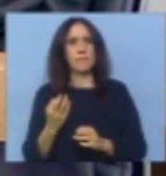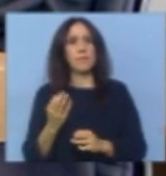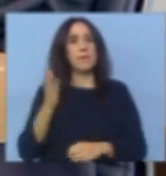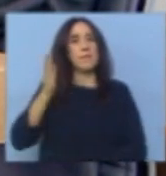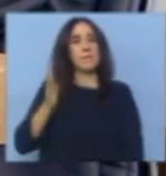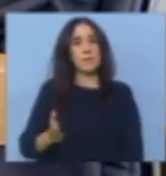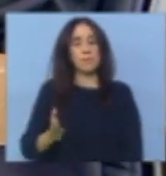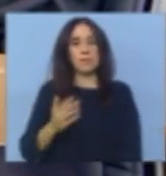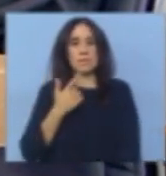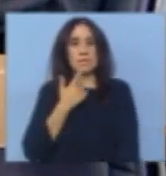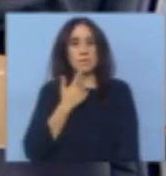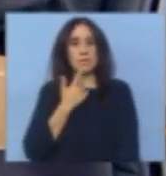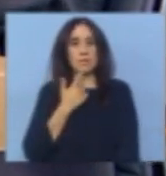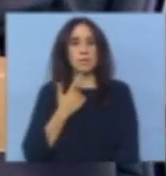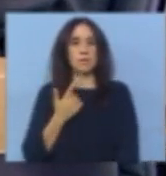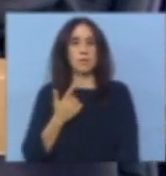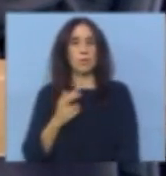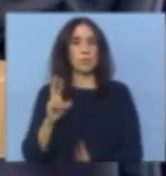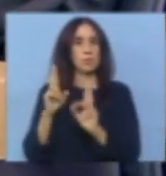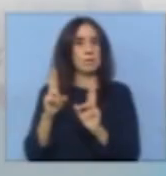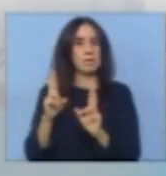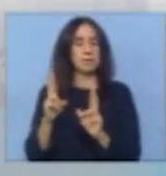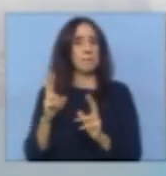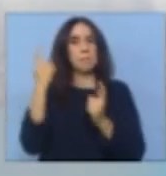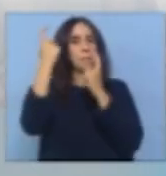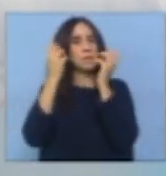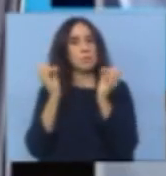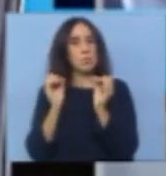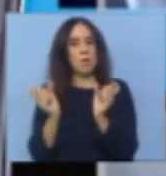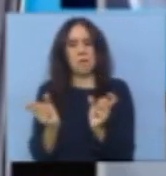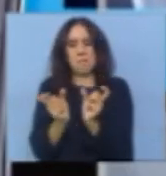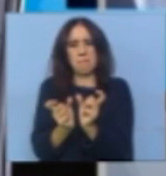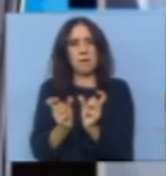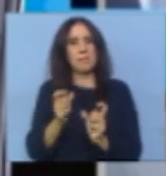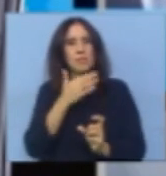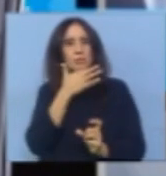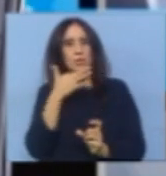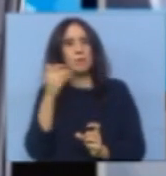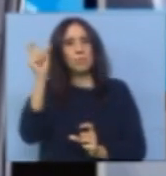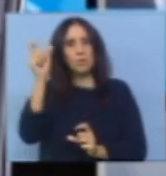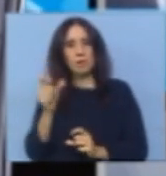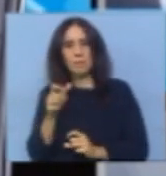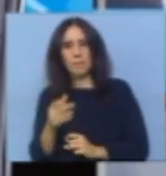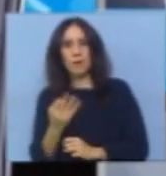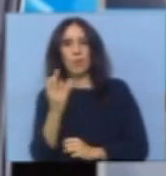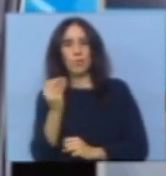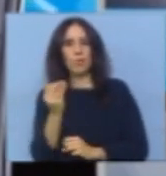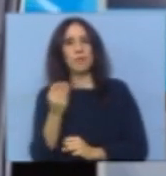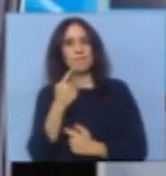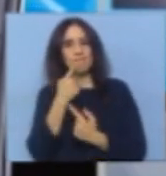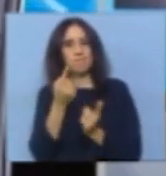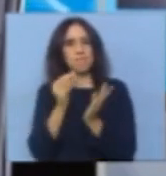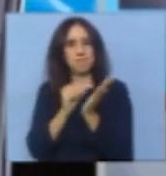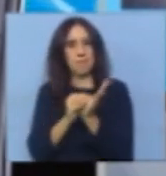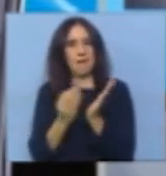firmeza, digamos assim, como esperança. Mas é curioso porque Paulo coloca exatamente isso numa vida